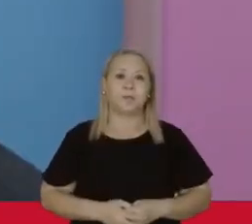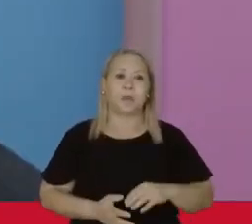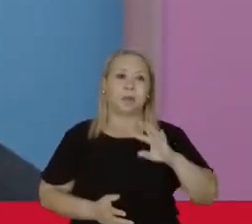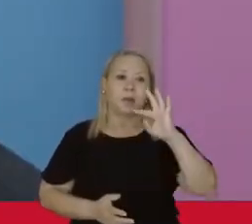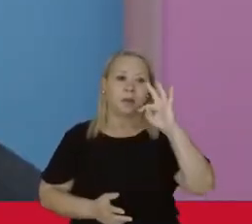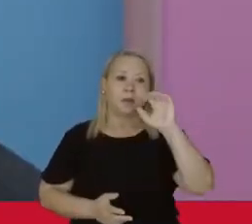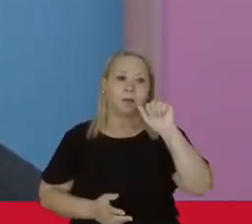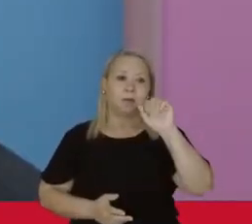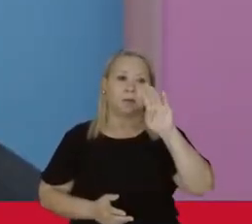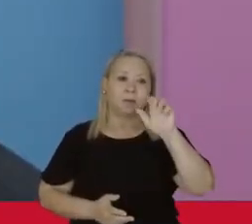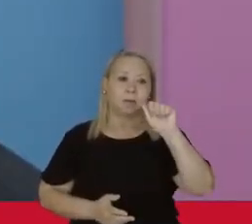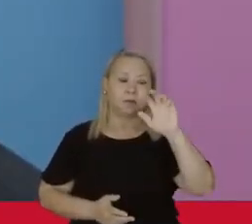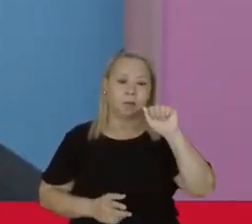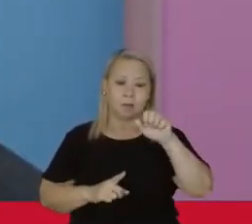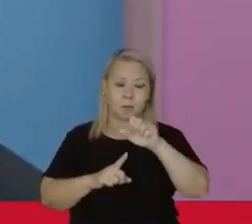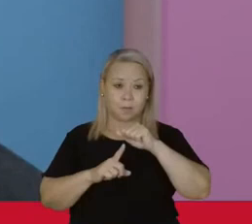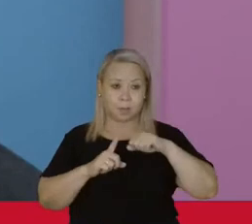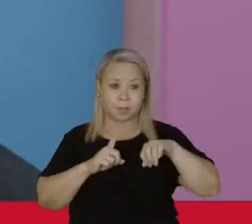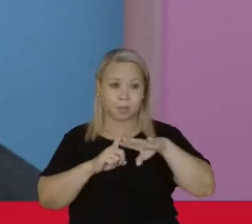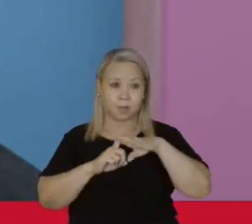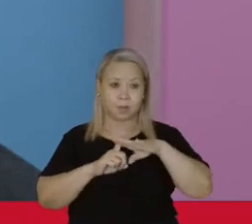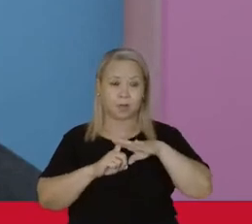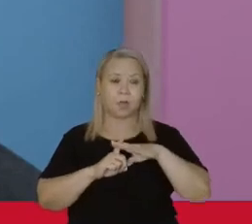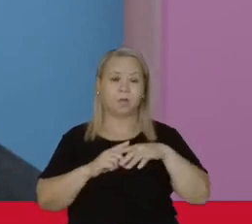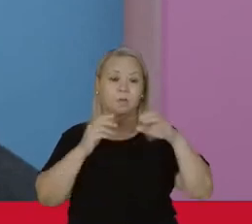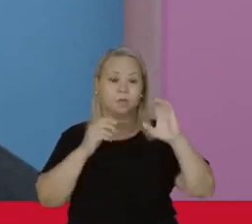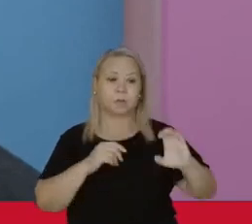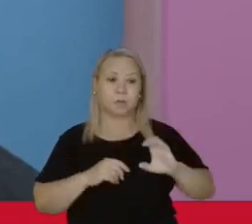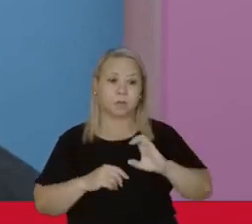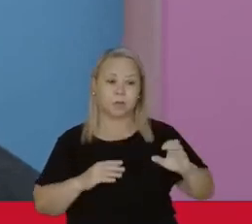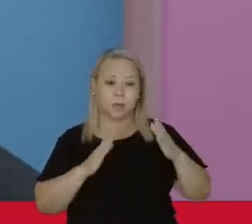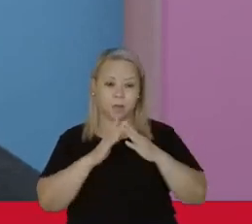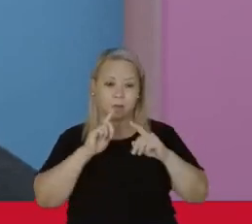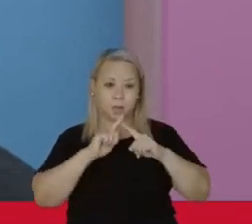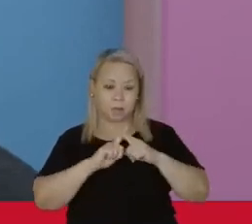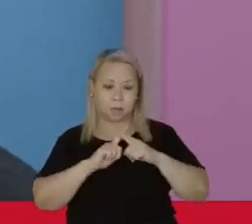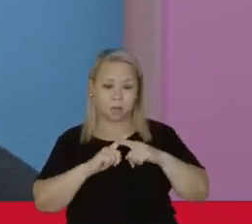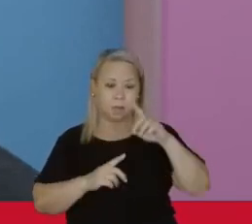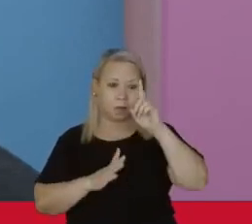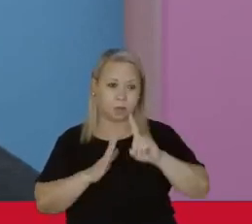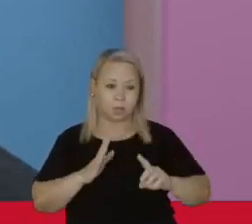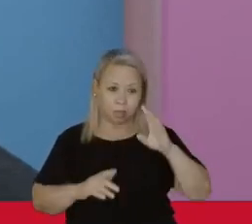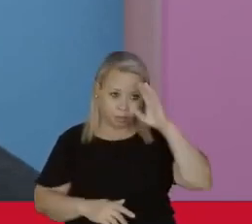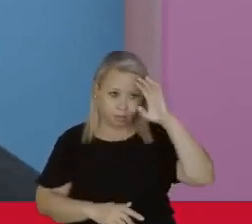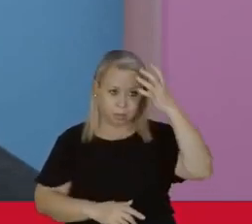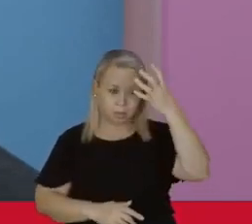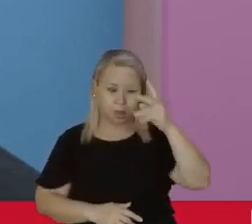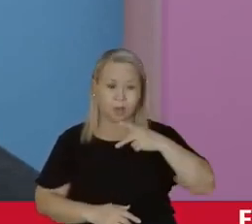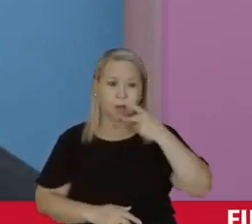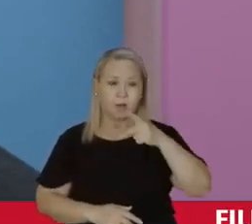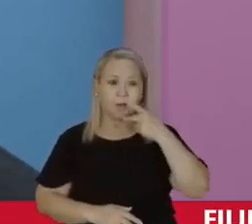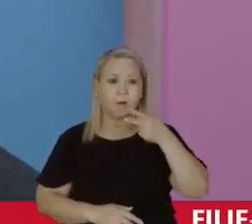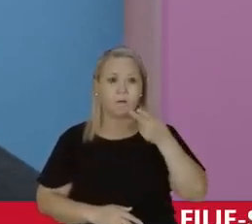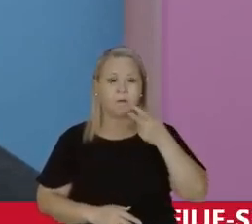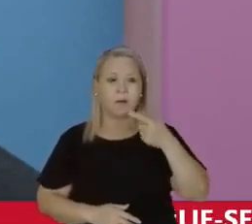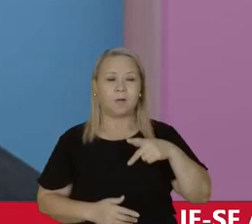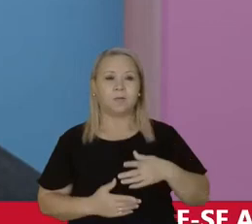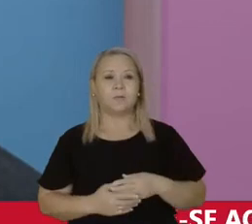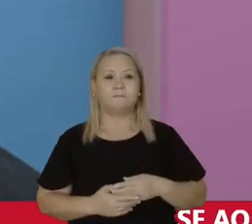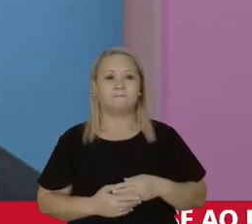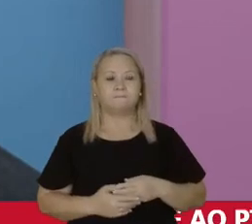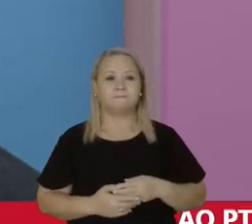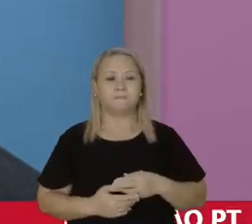Tabata Tesser, socióloga, integrante do grupo Católicas pelo Direito de Decidir, falou sobre como o fundamentalismo